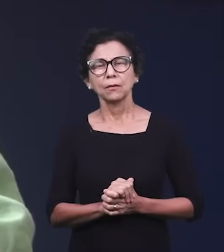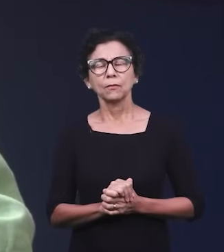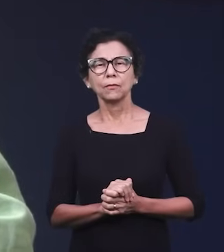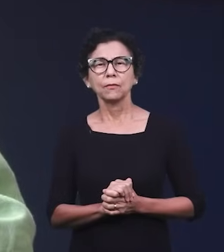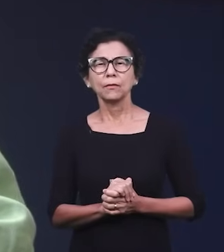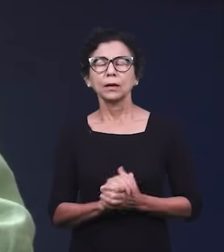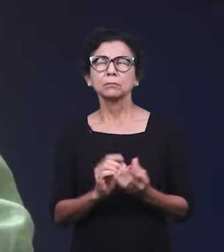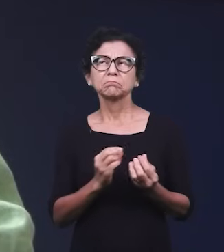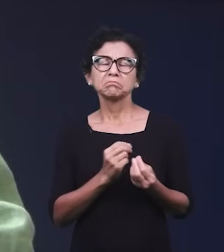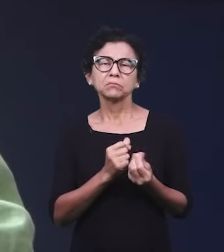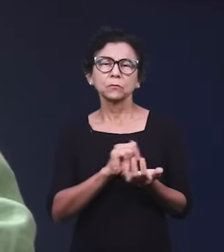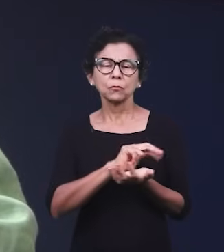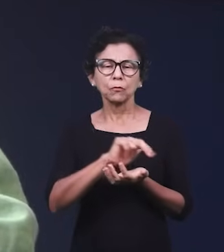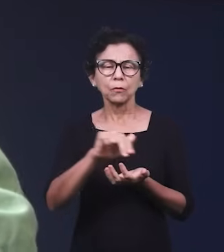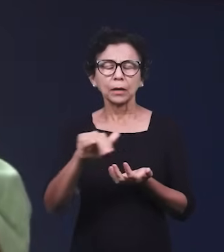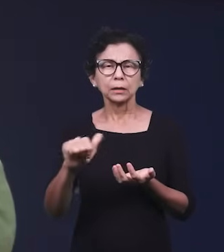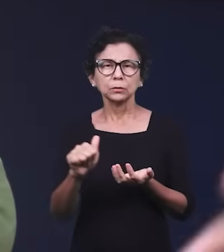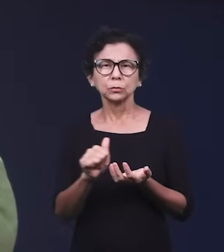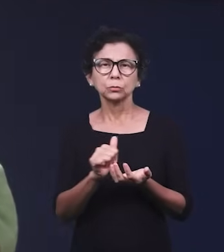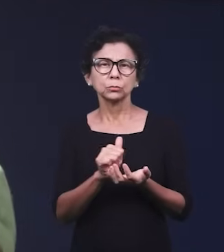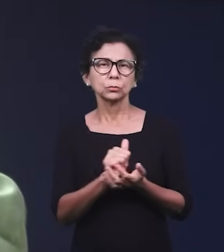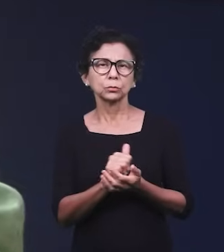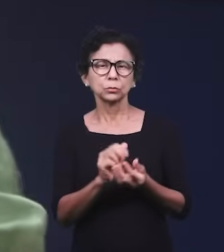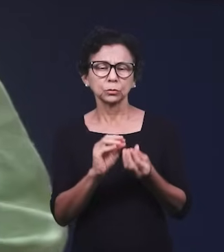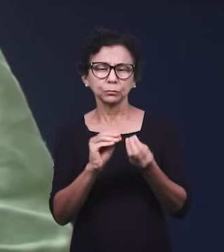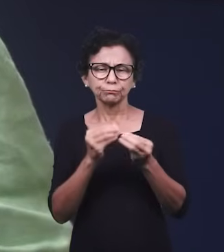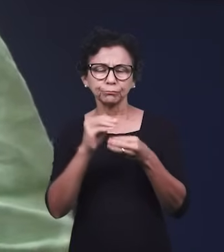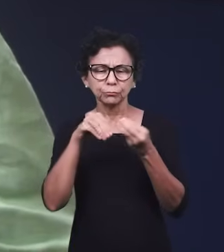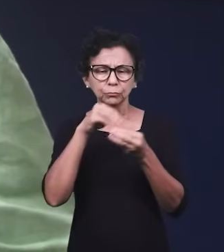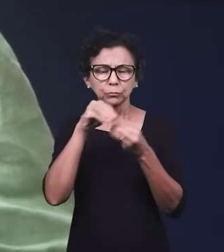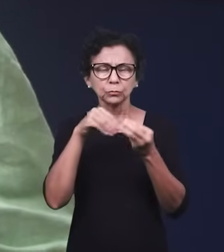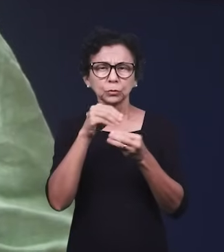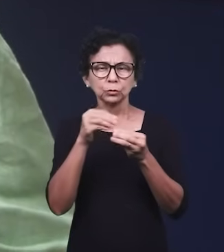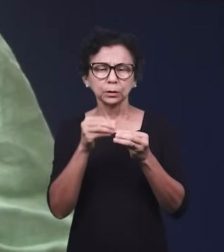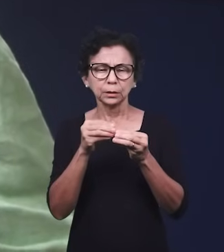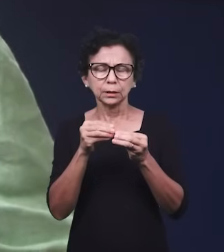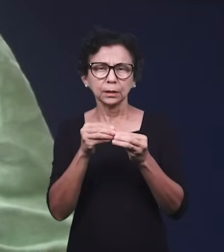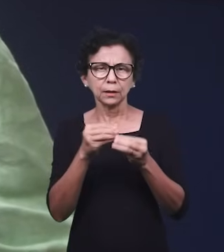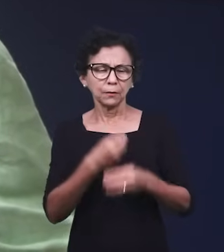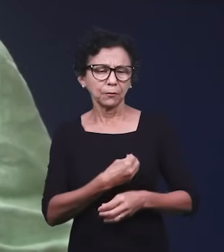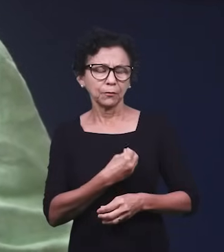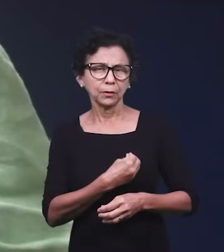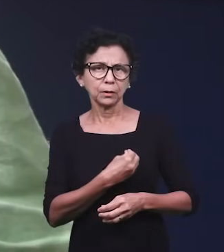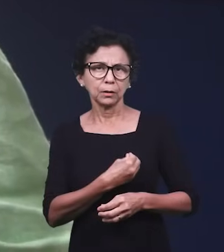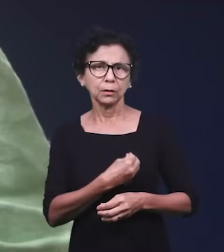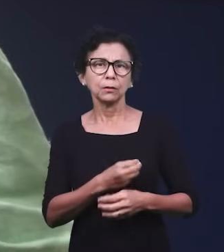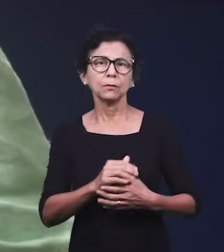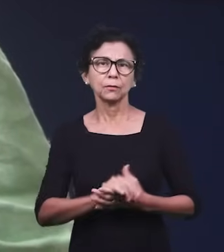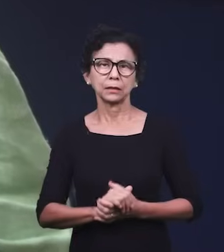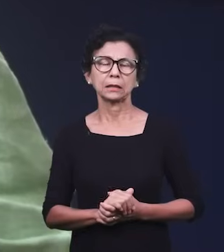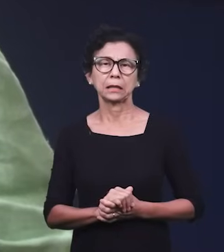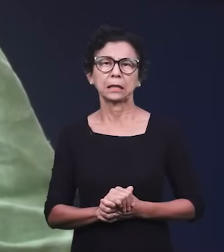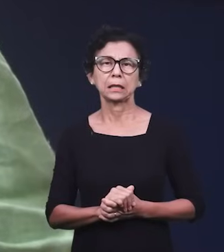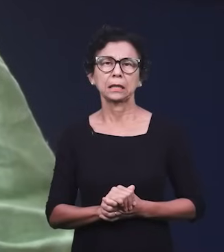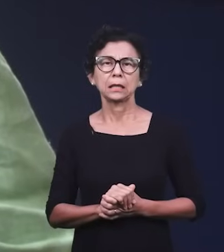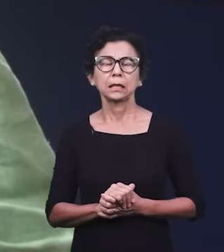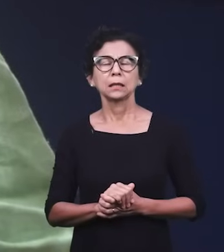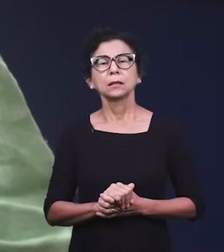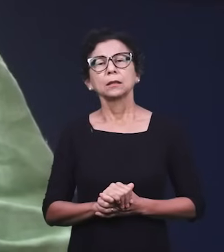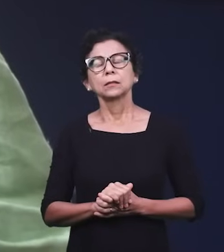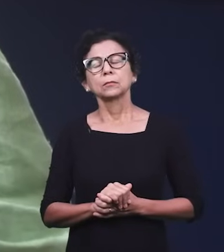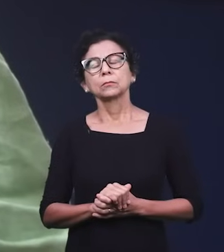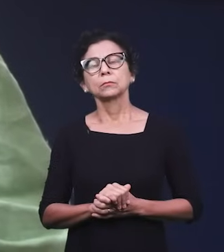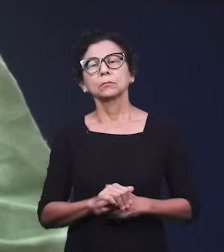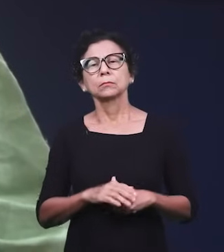né que são aqueles organismos né que produzem o tem a capacidade de produzir o seu próprio alimento que a gente